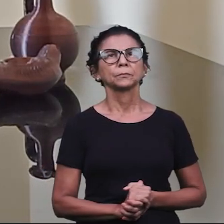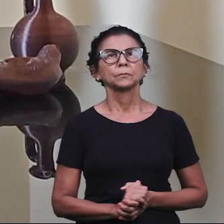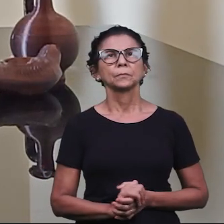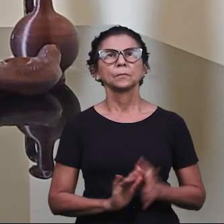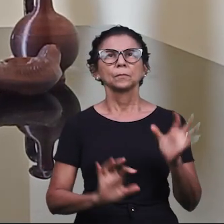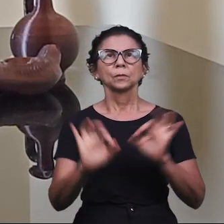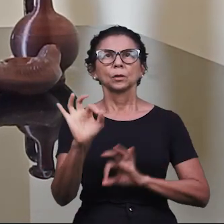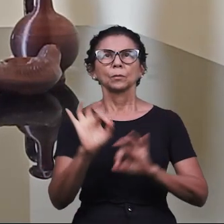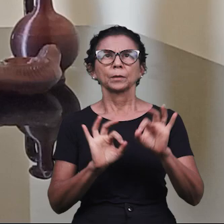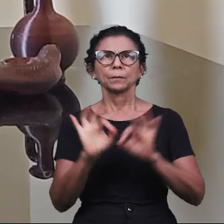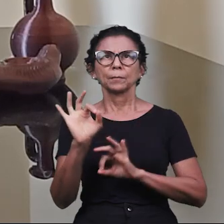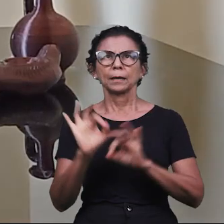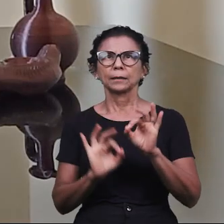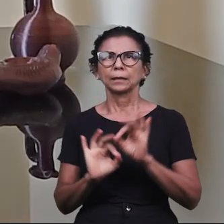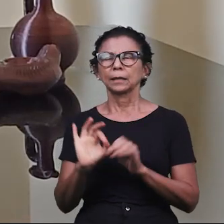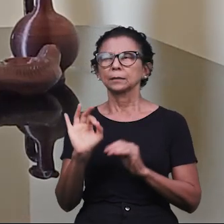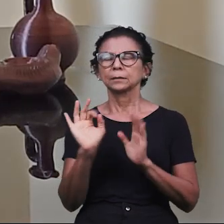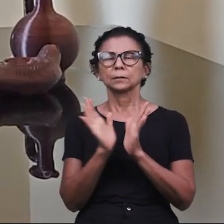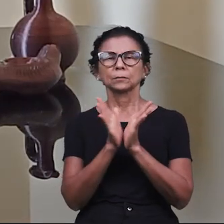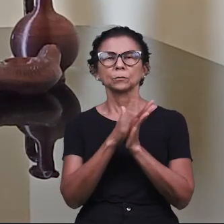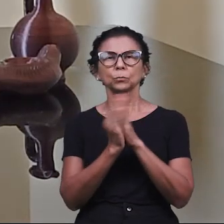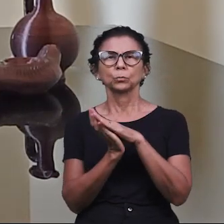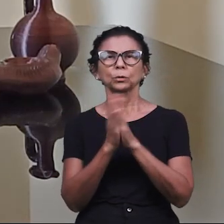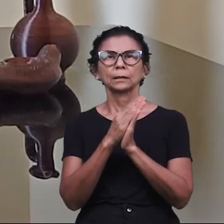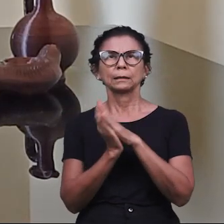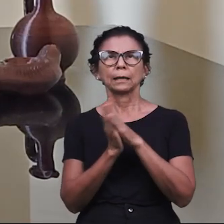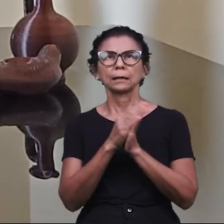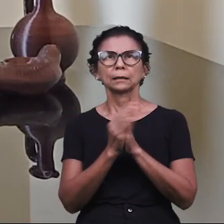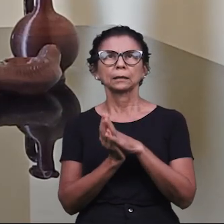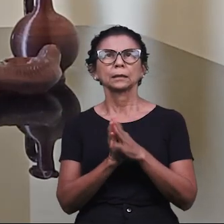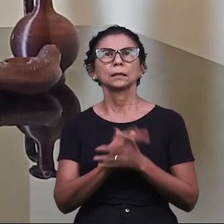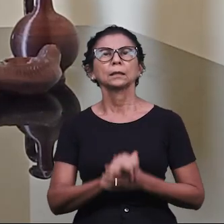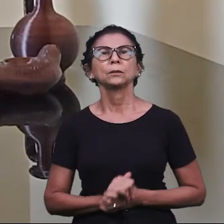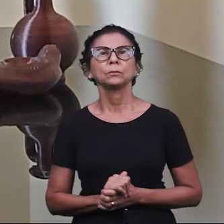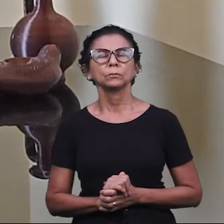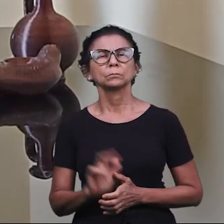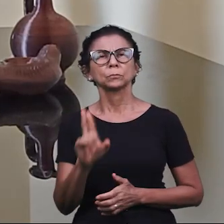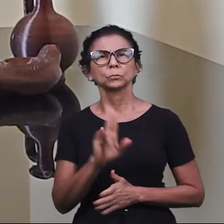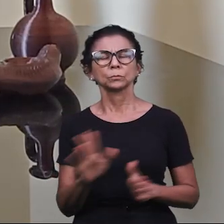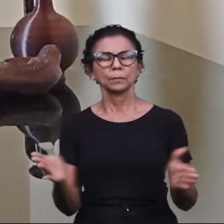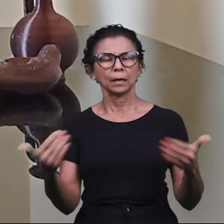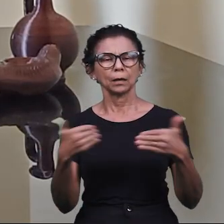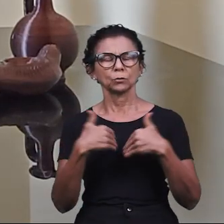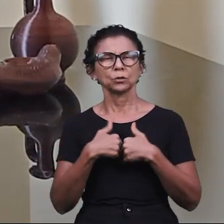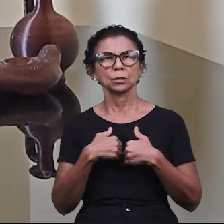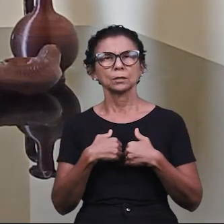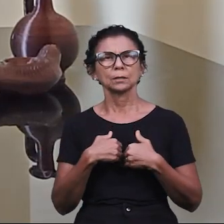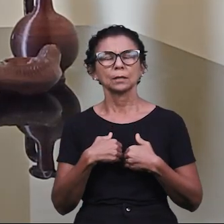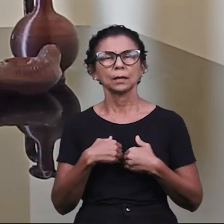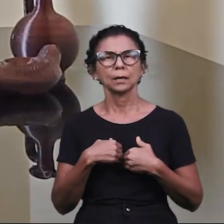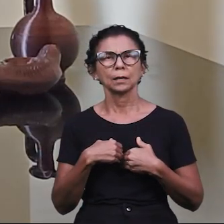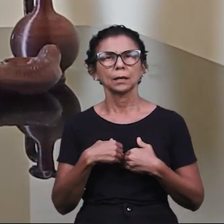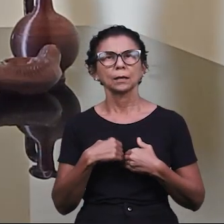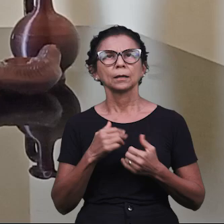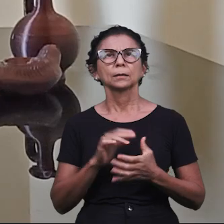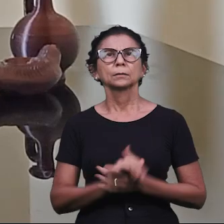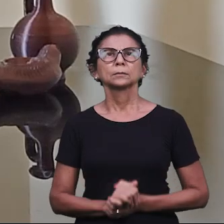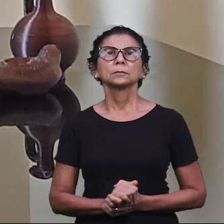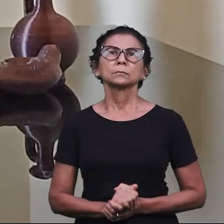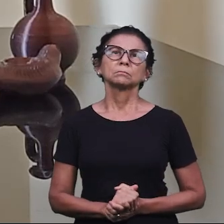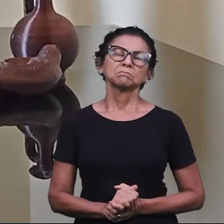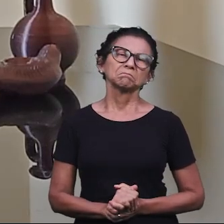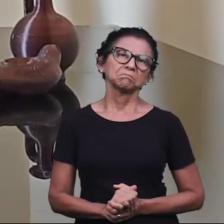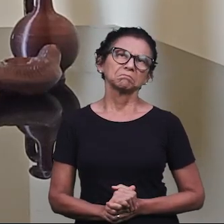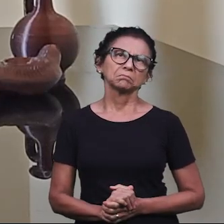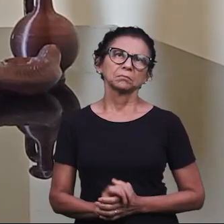meu pictograma. Pictograma é muito utilizado para autista, porque eles são literais. Então, às